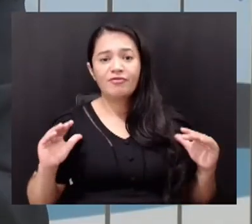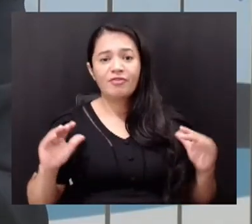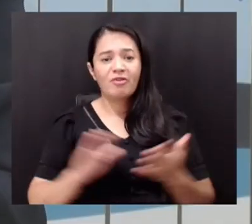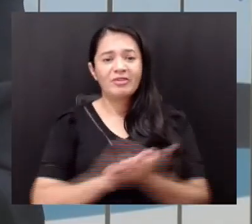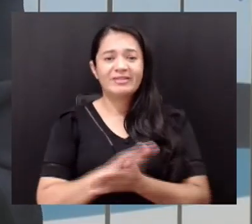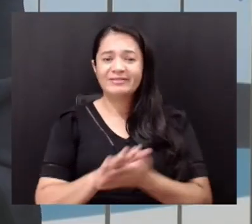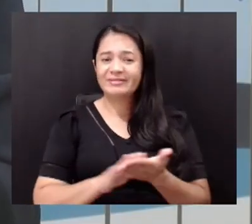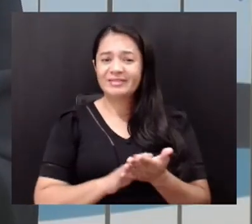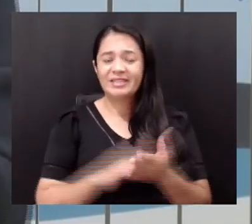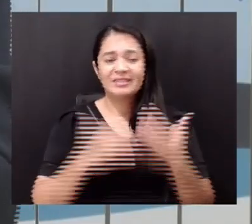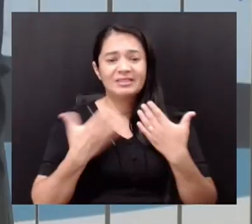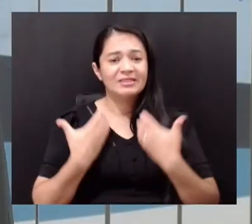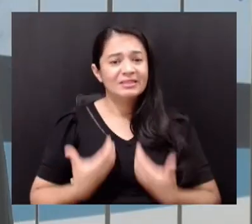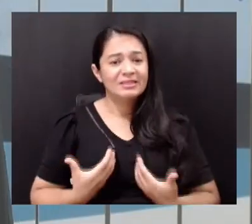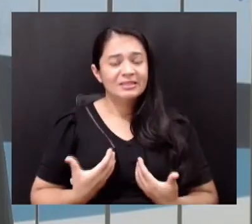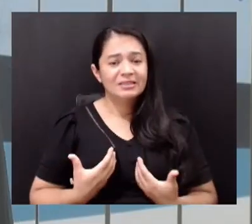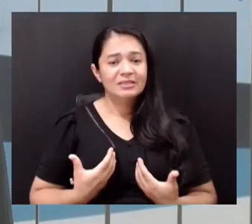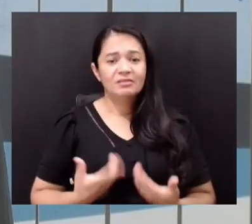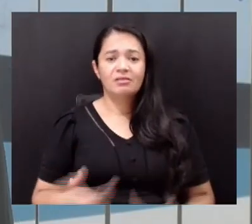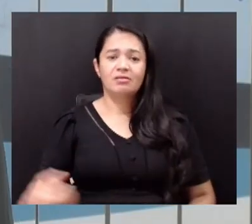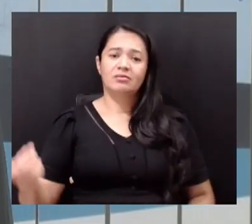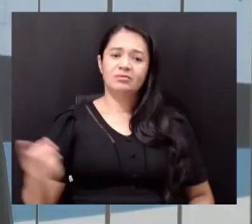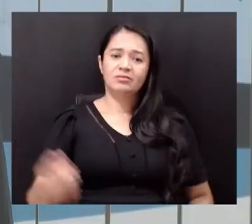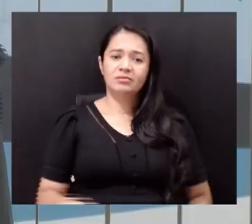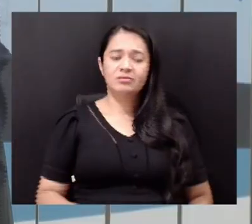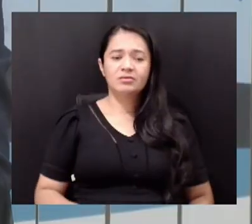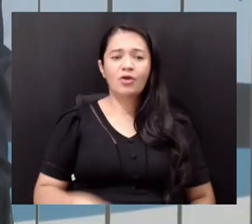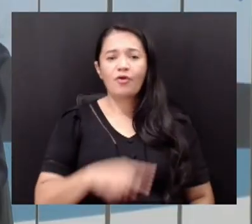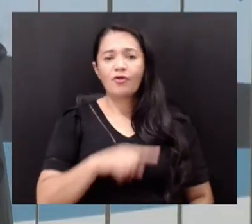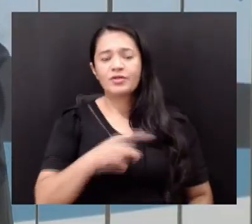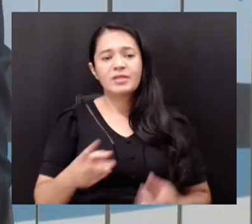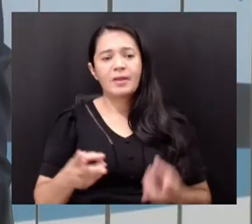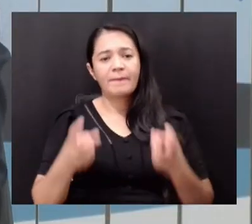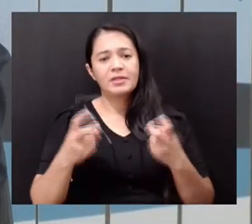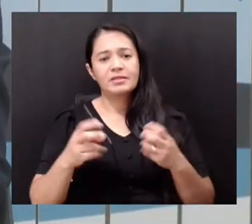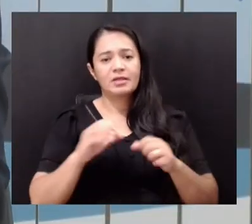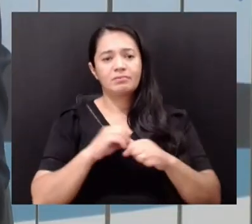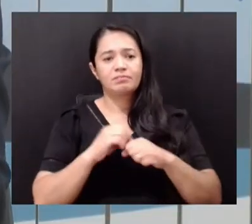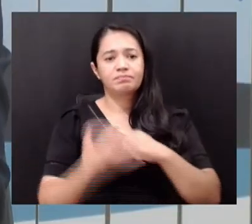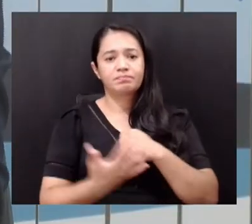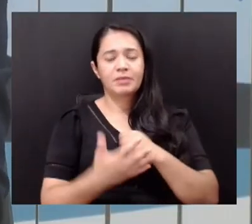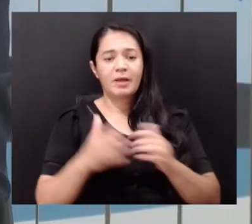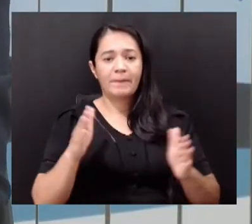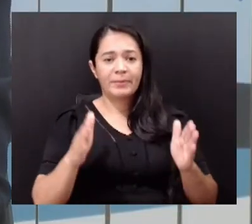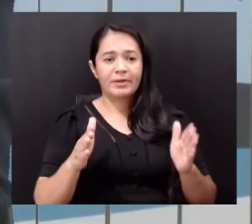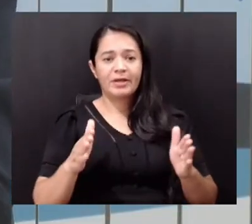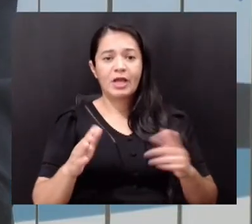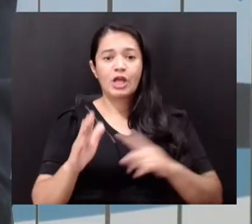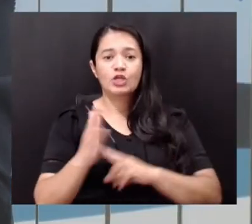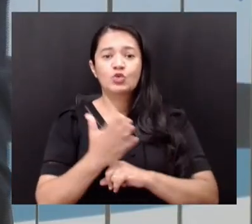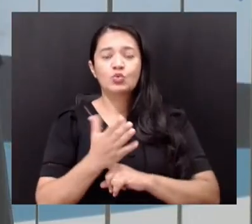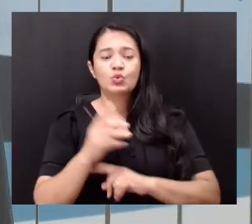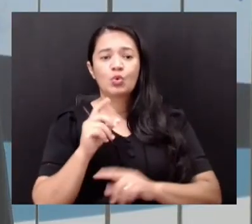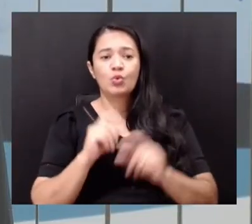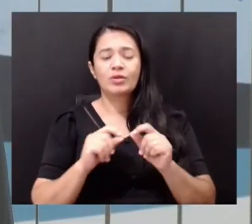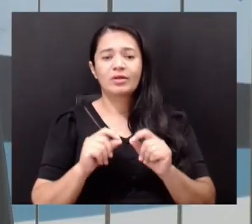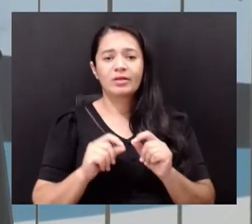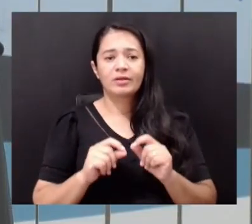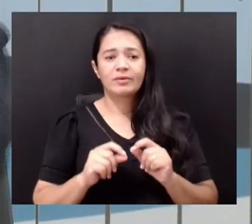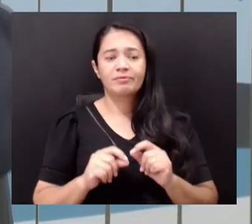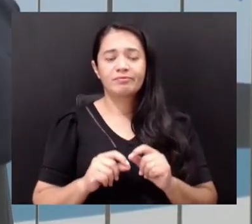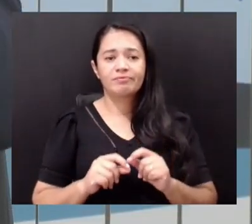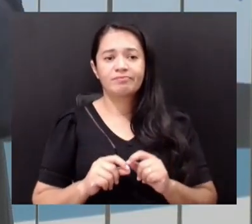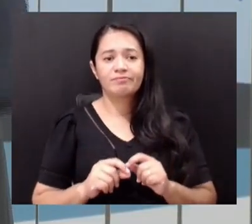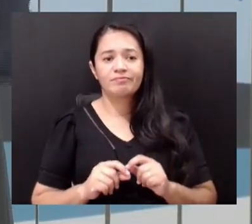descansar, né? Então, você vê que a pandemia, ela ajudou a piorar a nossa situação